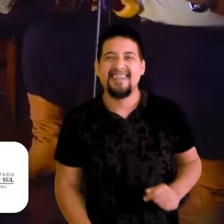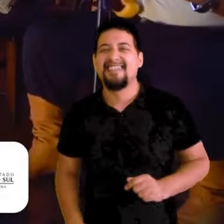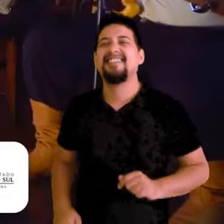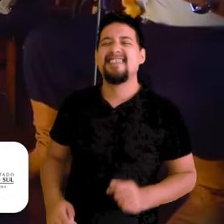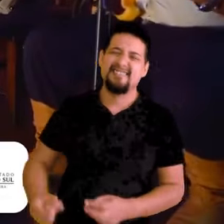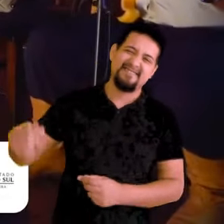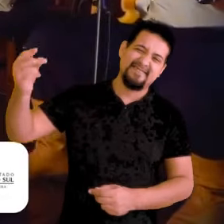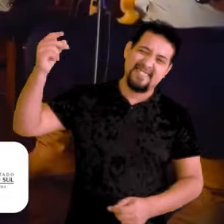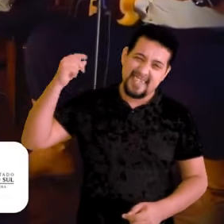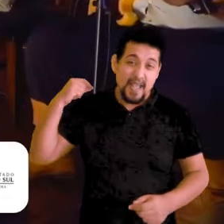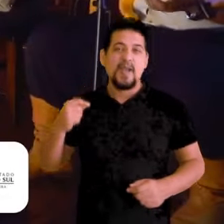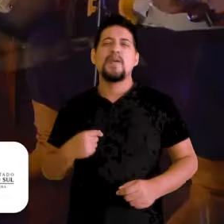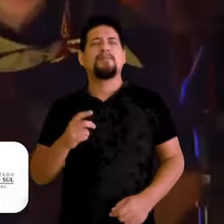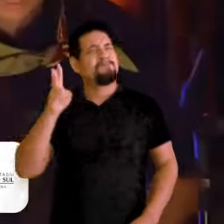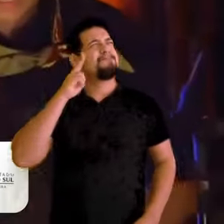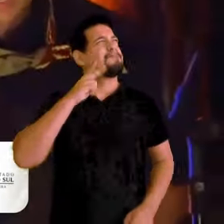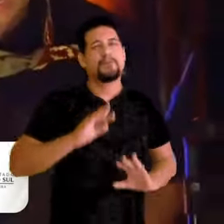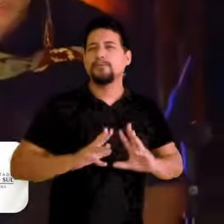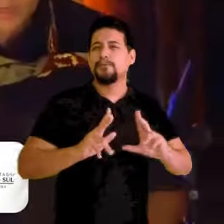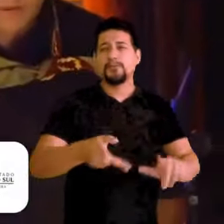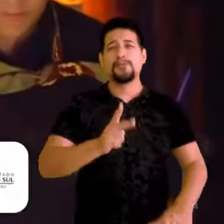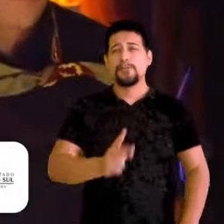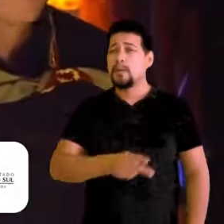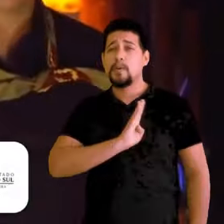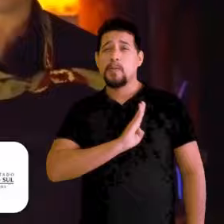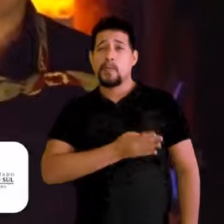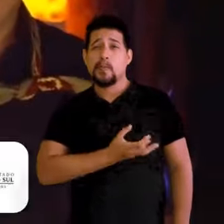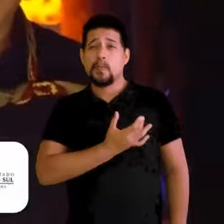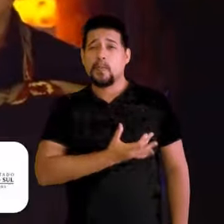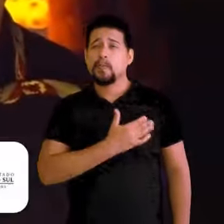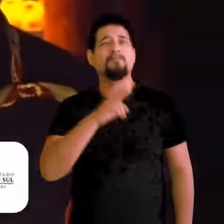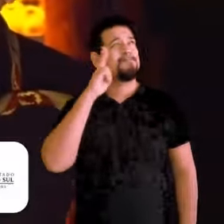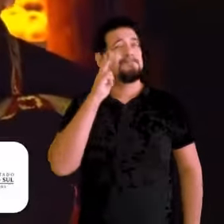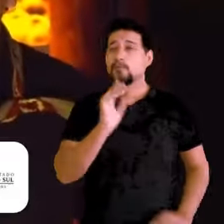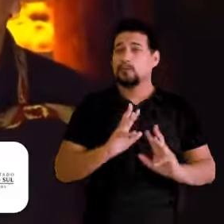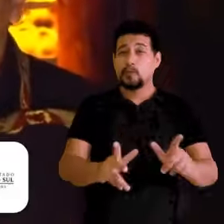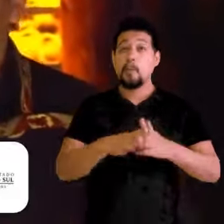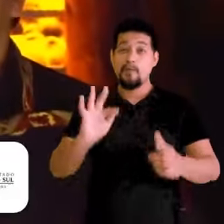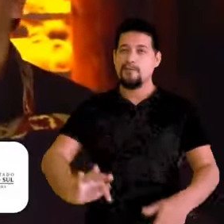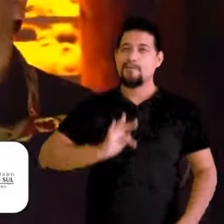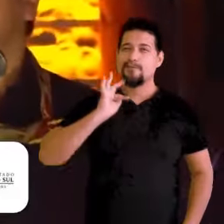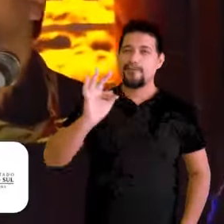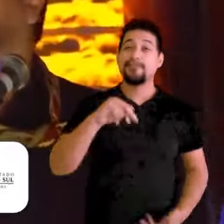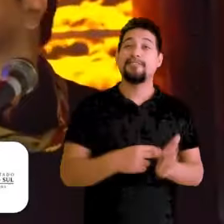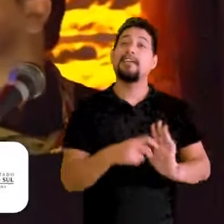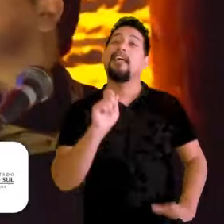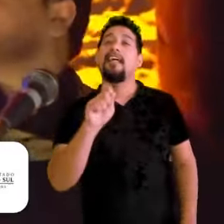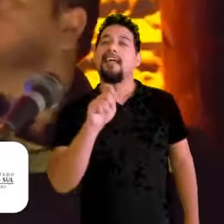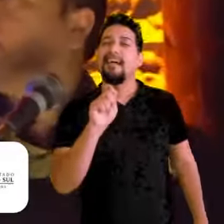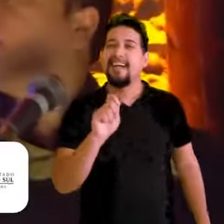A chama viva do passado está presente, acesa sempre, nunca se apaga este fogo. E no futuro ela